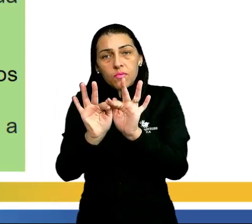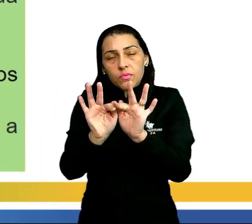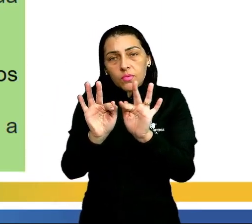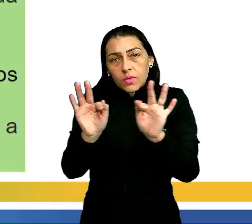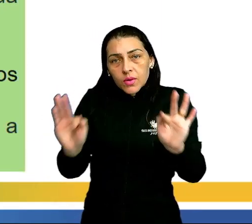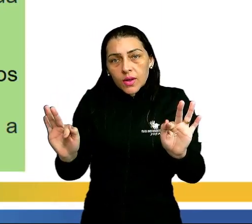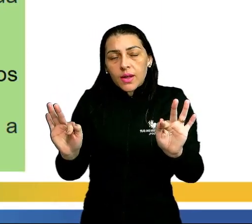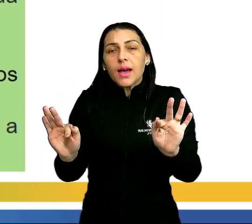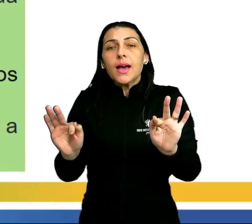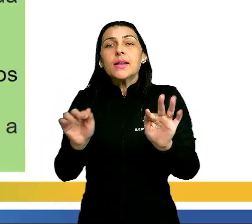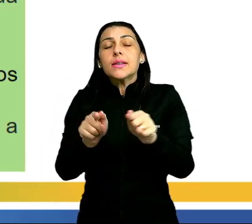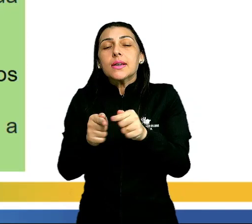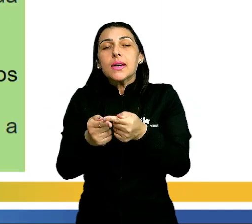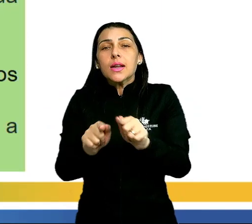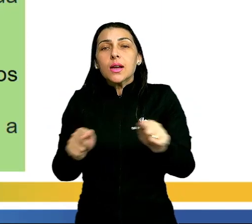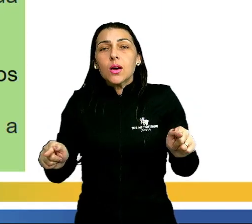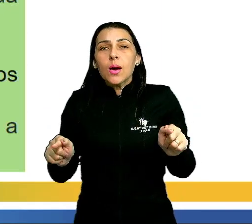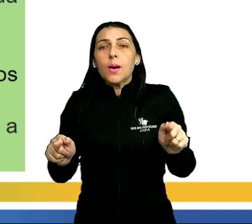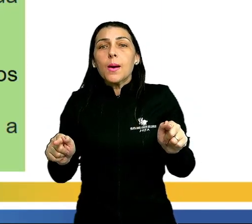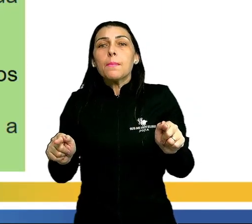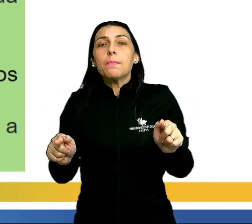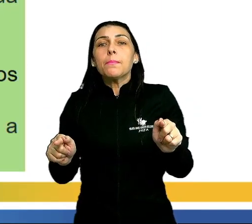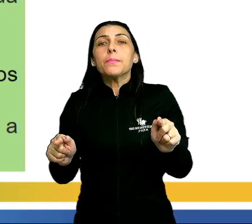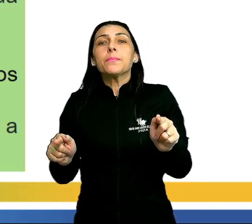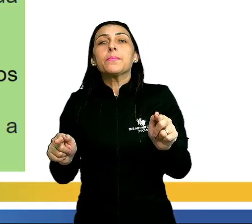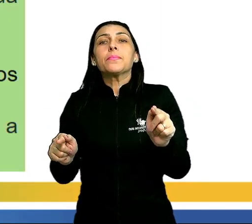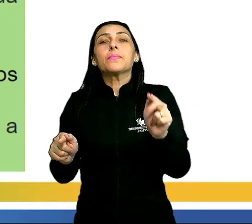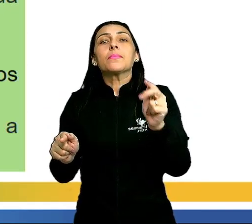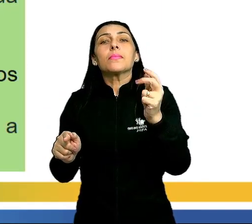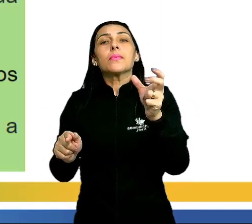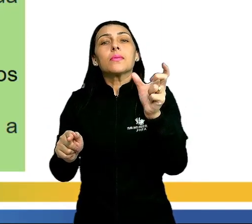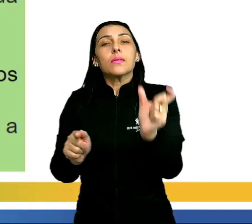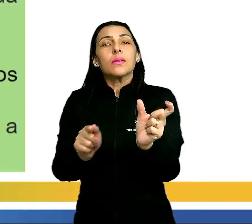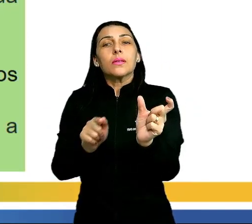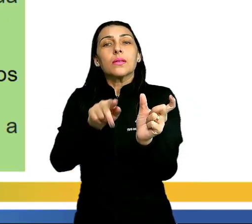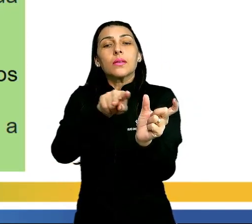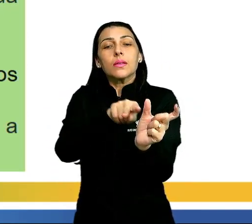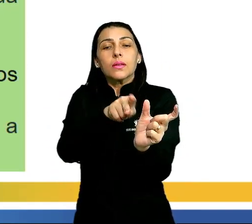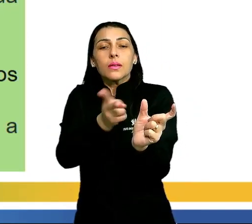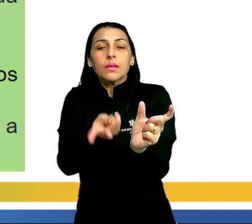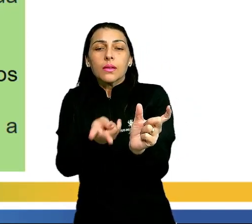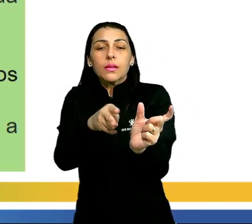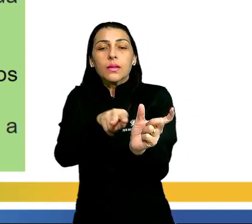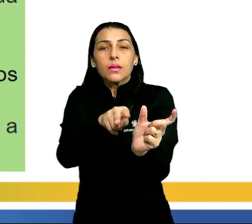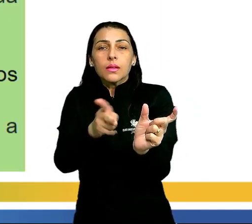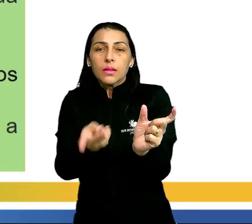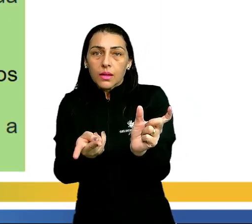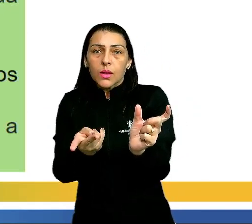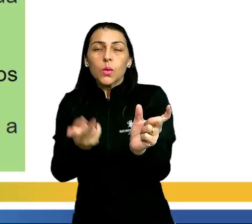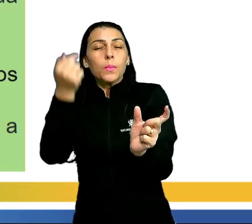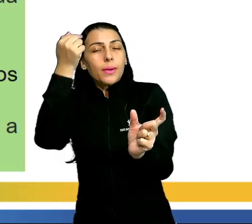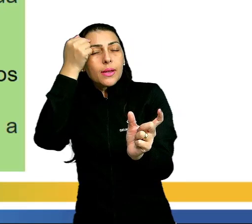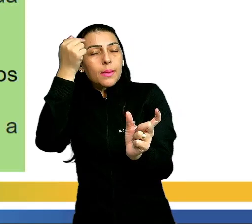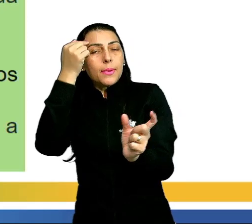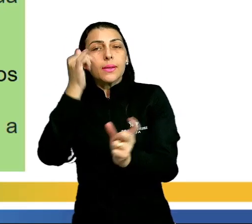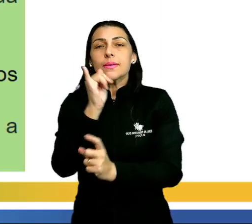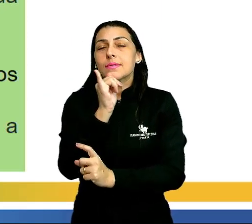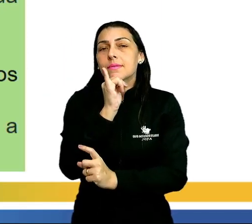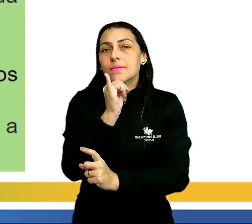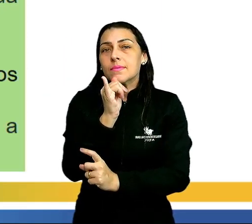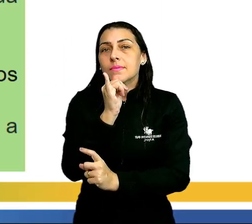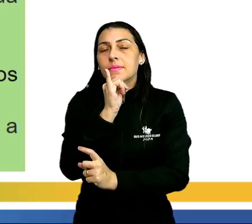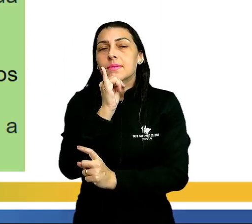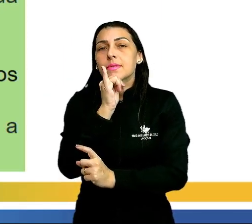frase gramaticalmente ambígua durante um raciocínio. Aí nós temos o exemplo: